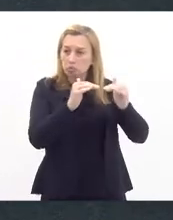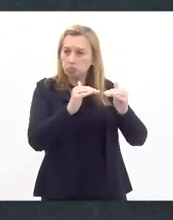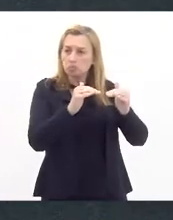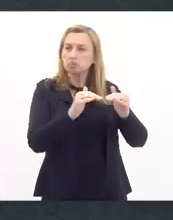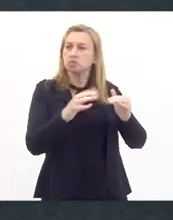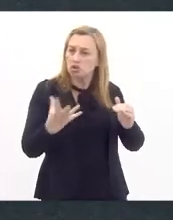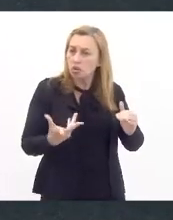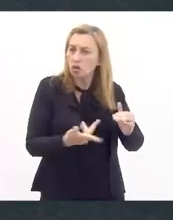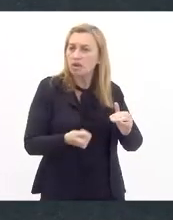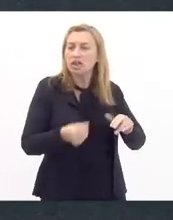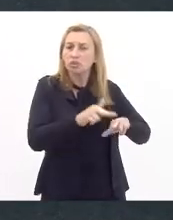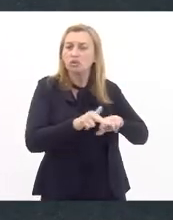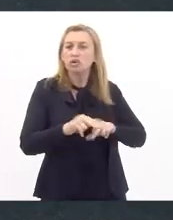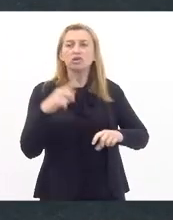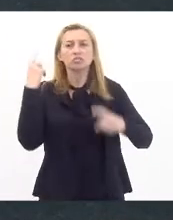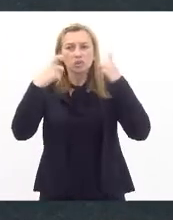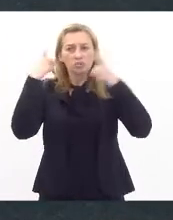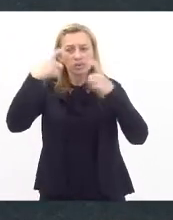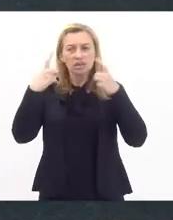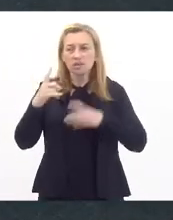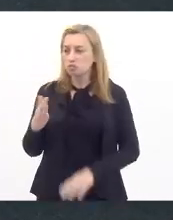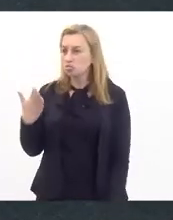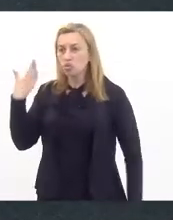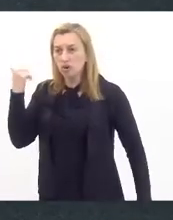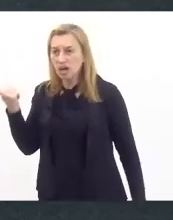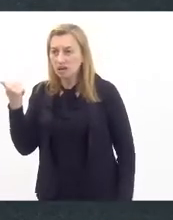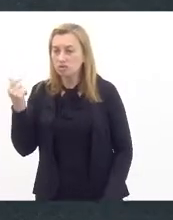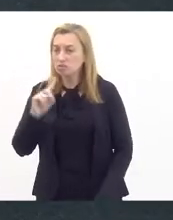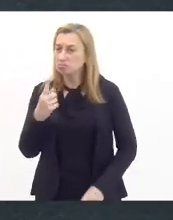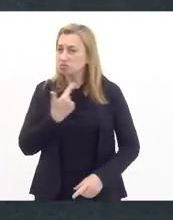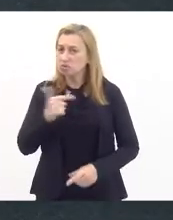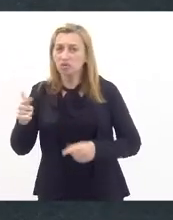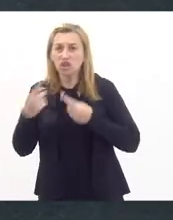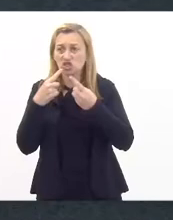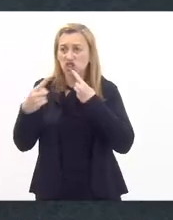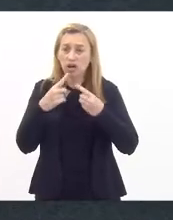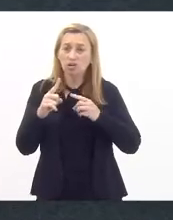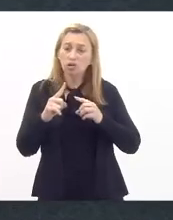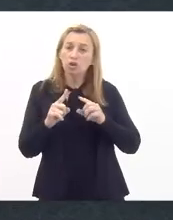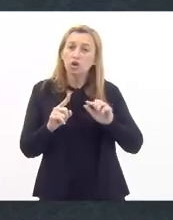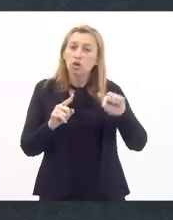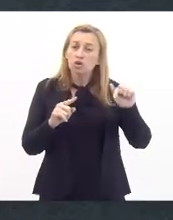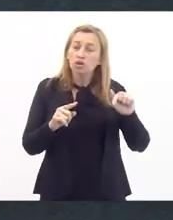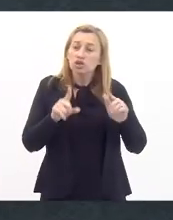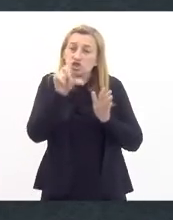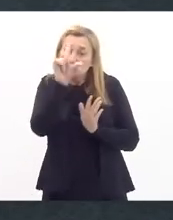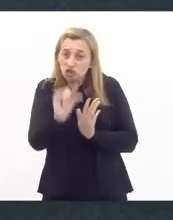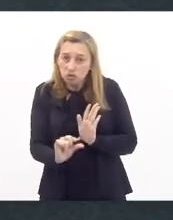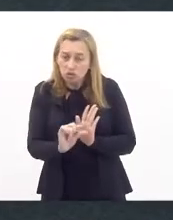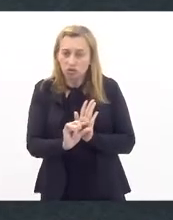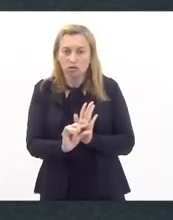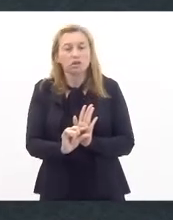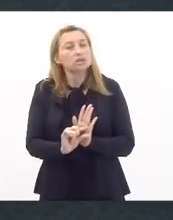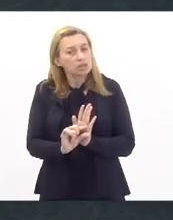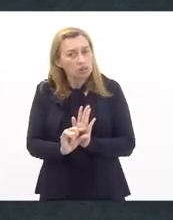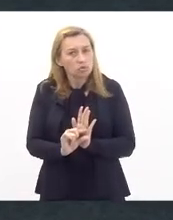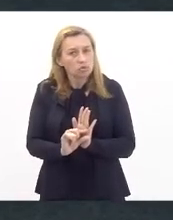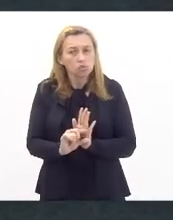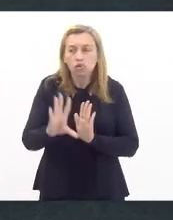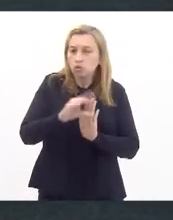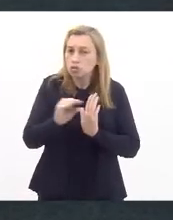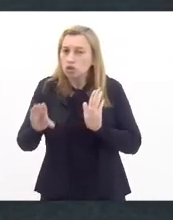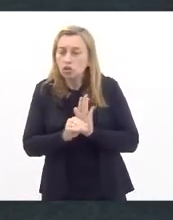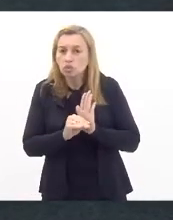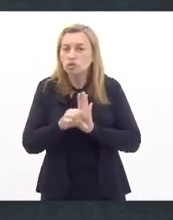altruísta portanto a nossa preocupação é por um lado Não tem diálogo por outro lado a ter uma redução drástica no